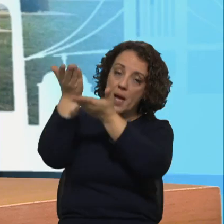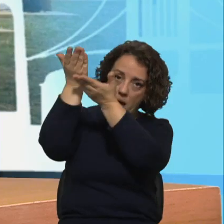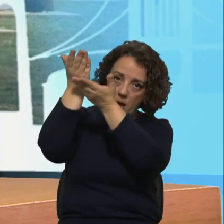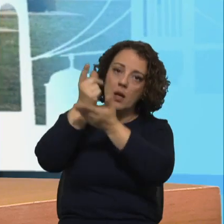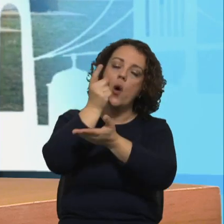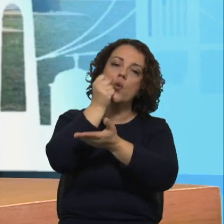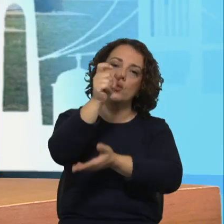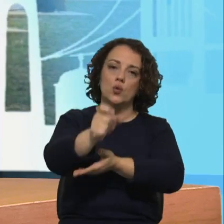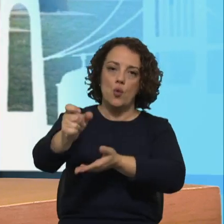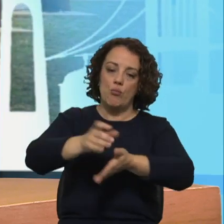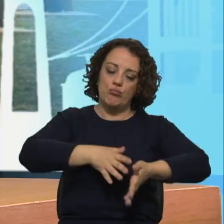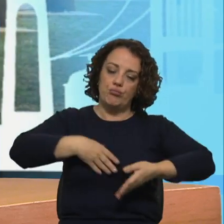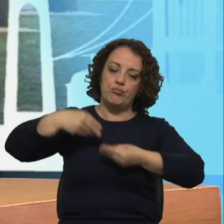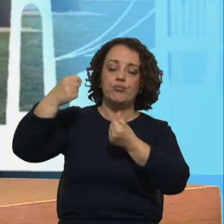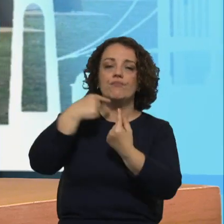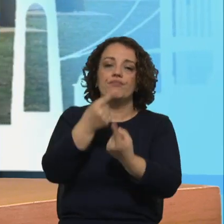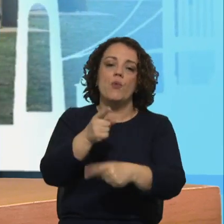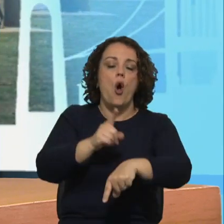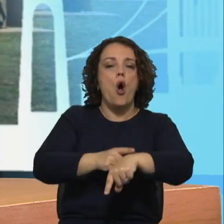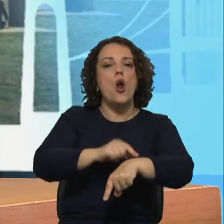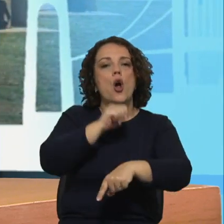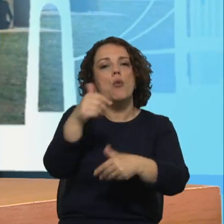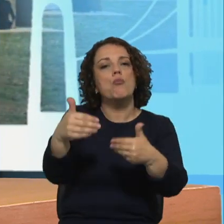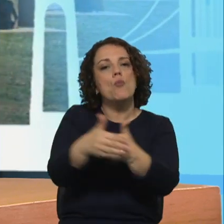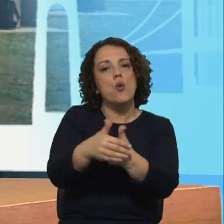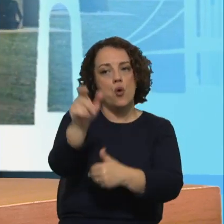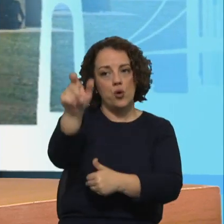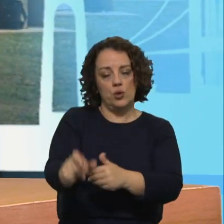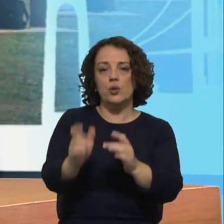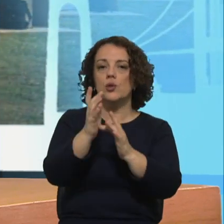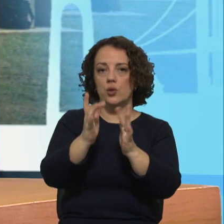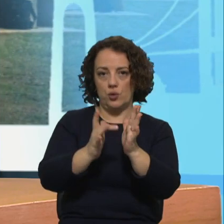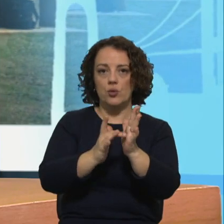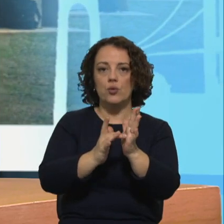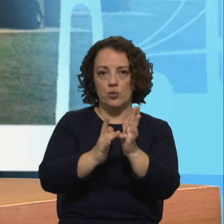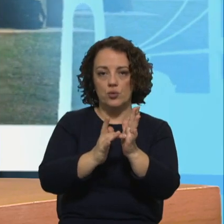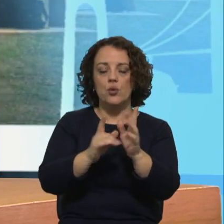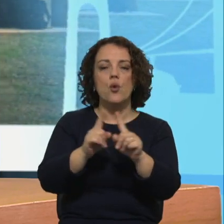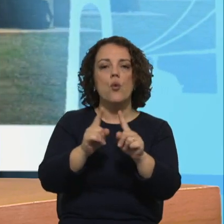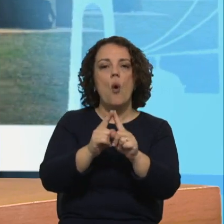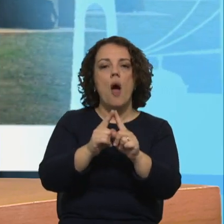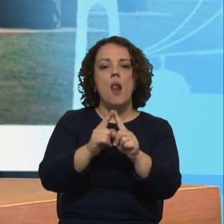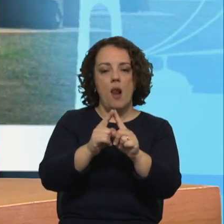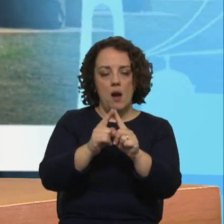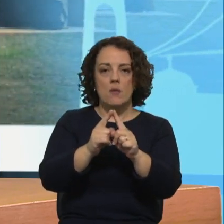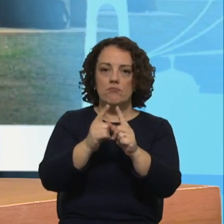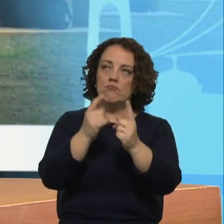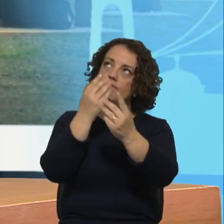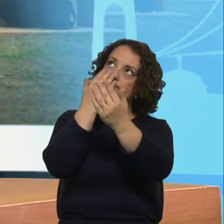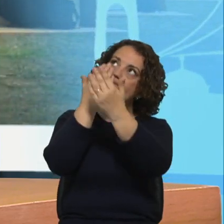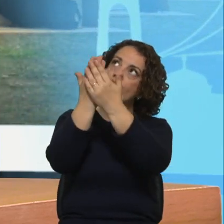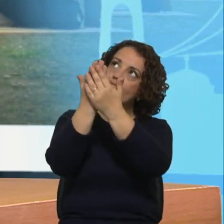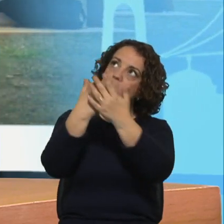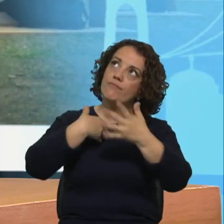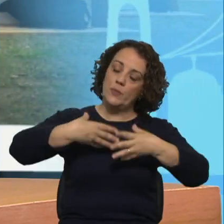é a hora da morte do Senhor. A hora derradeira do abandono total diante do Pai em favor dos